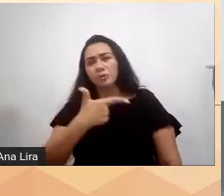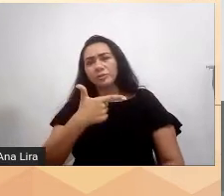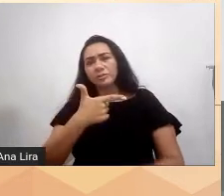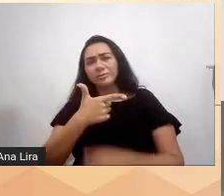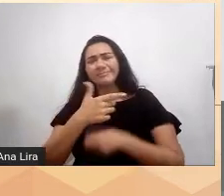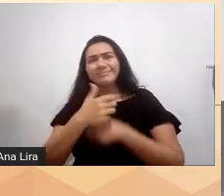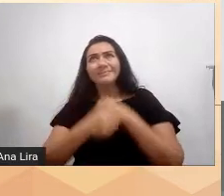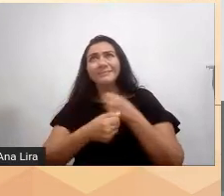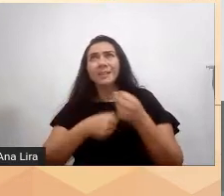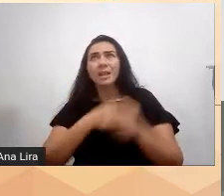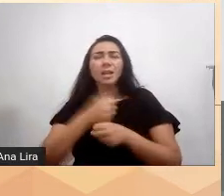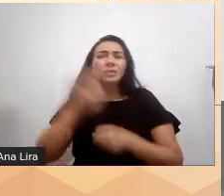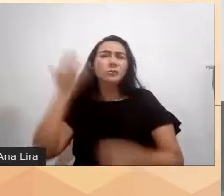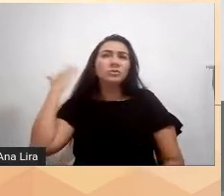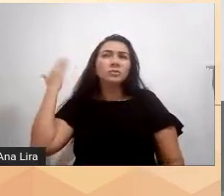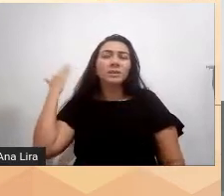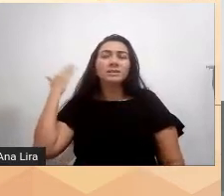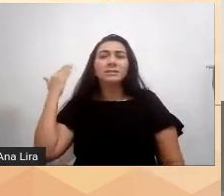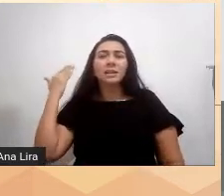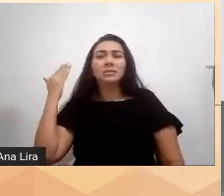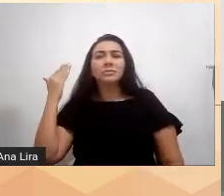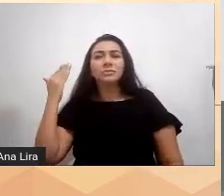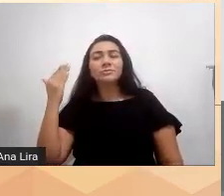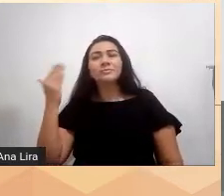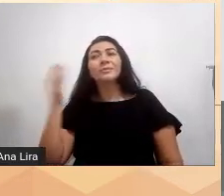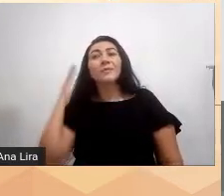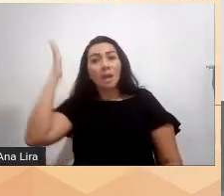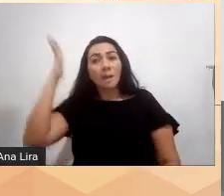nome da palestra era